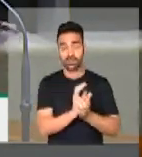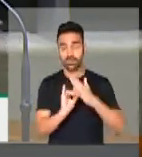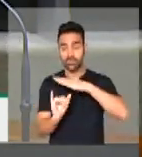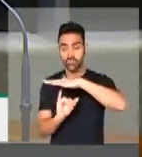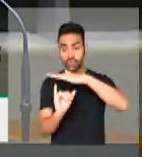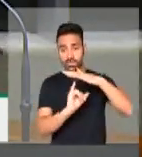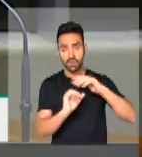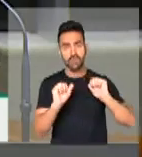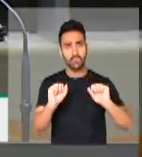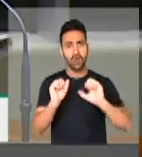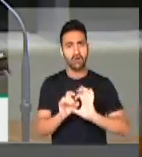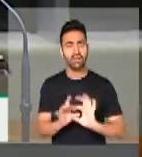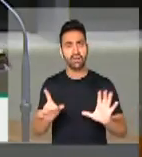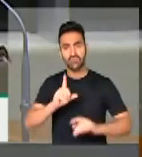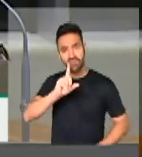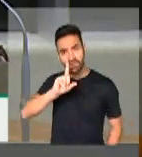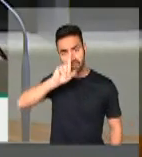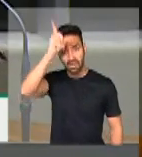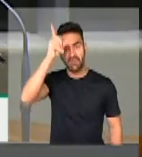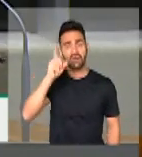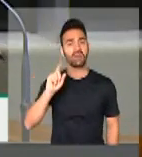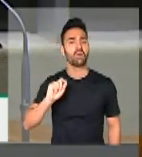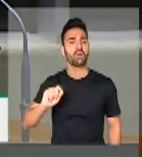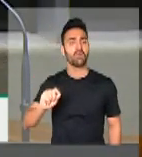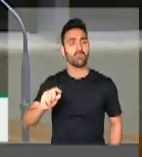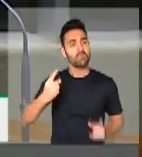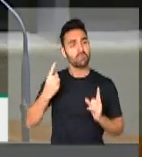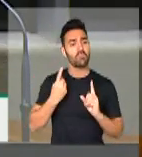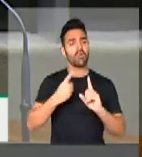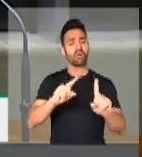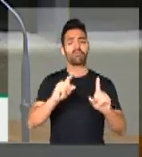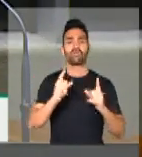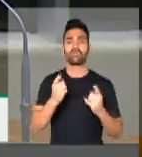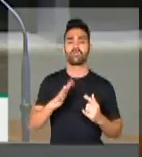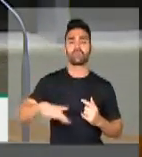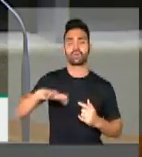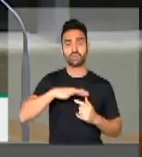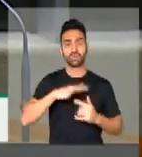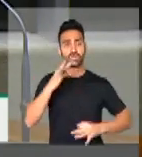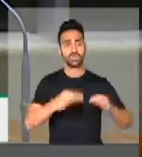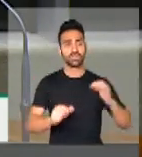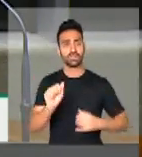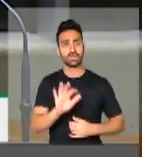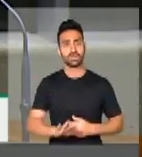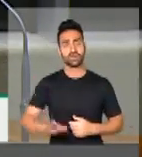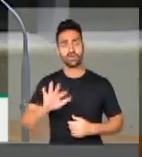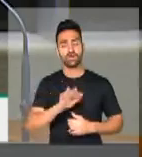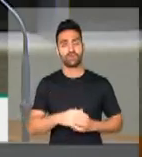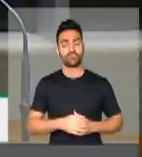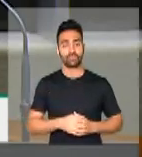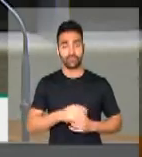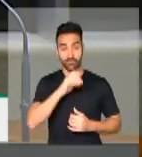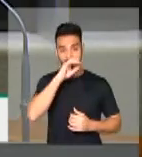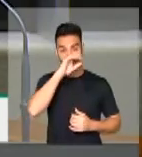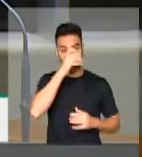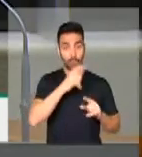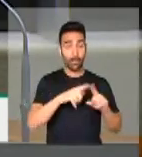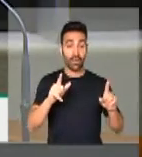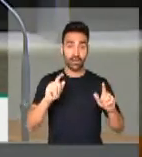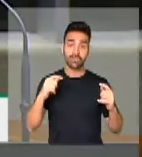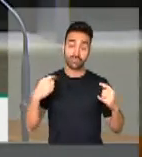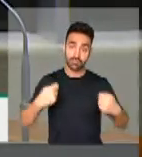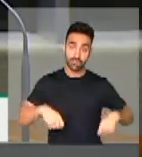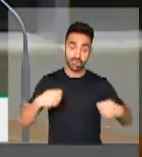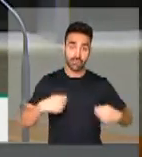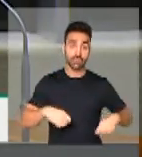tomar a iniciativa de provocar a Justiça Nacional a se definir, mas como podem também